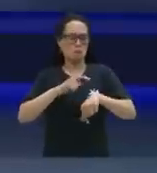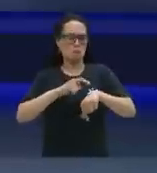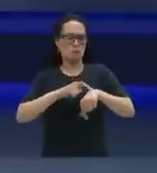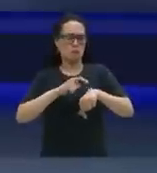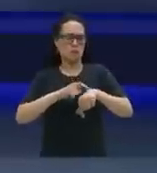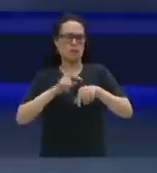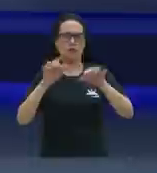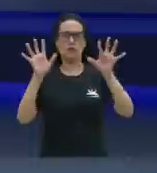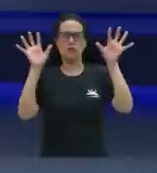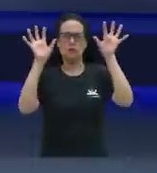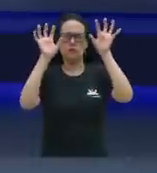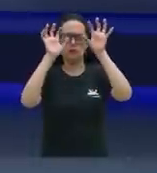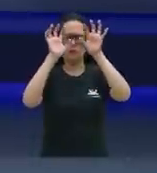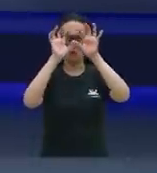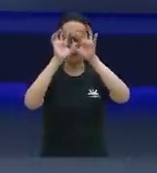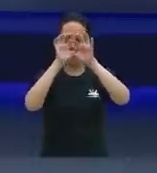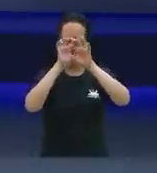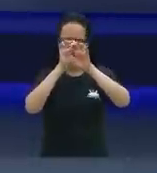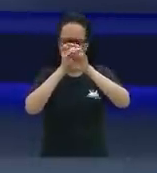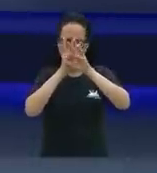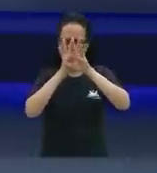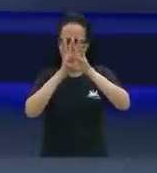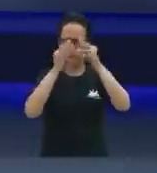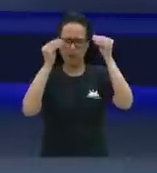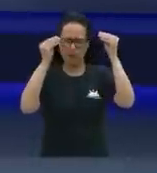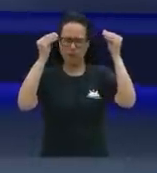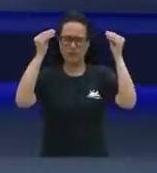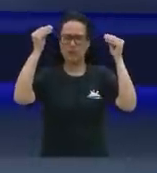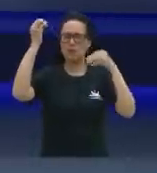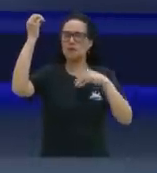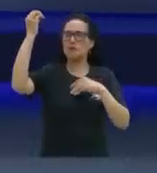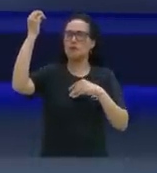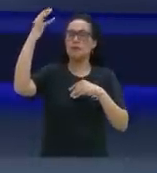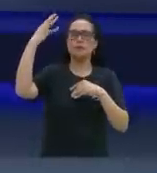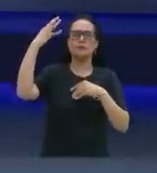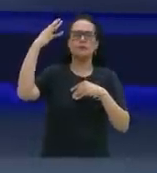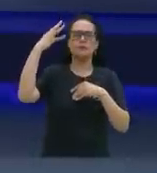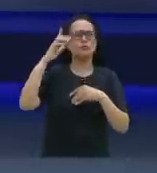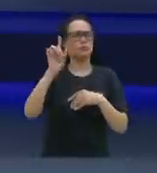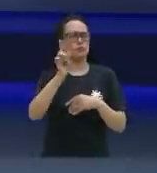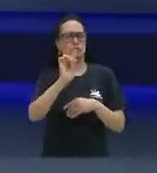dá lugar à luz. Eles não vinham apenas para ser curados,